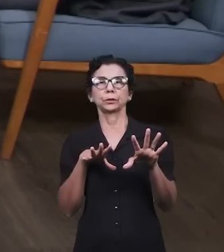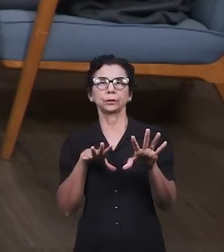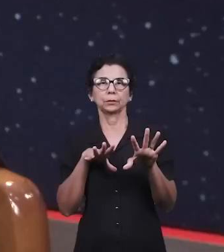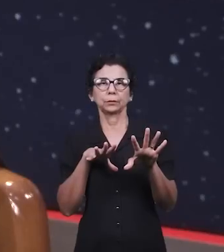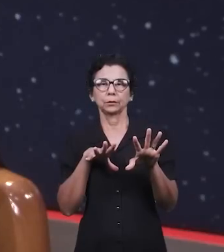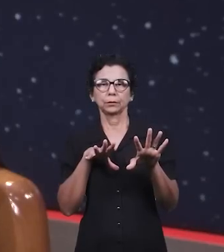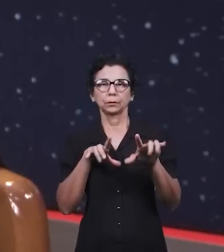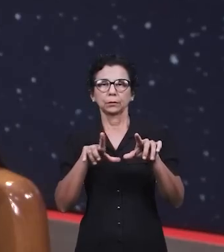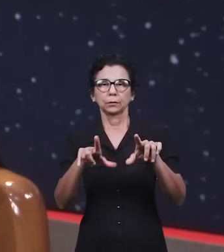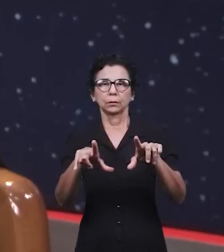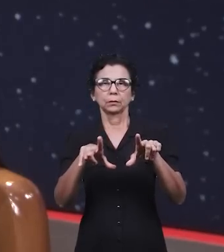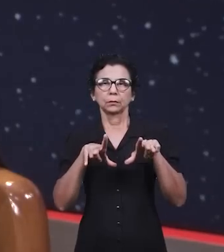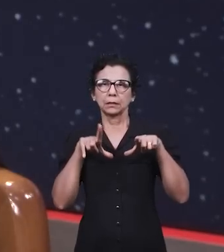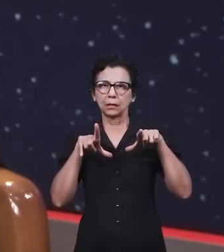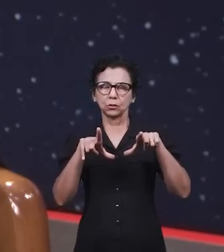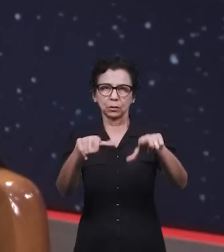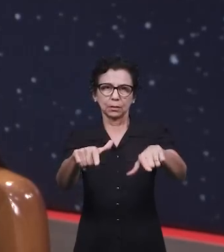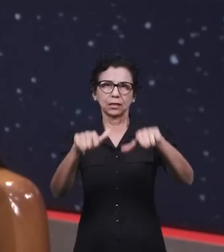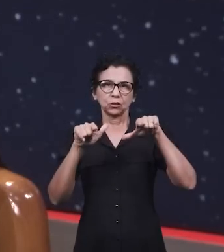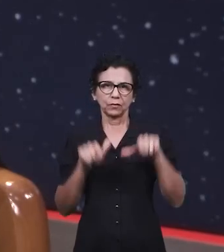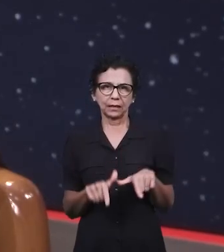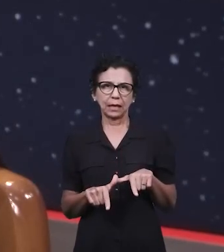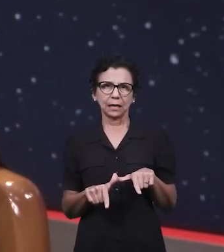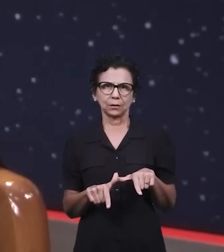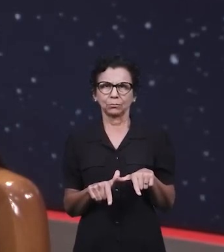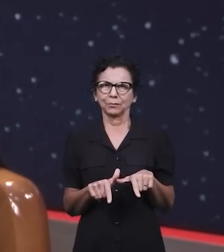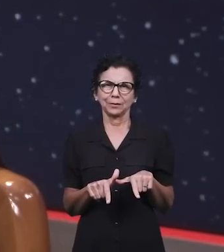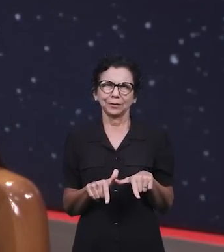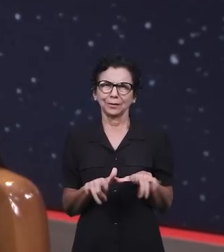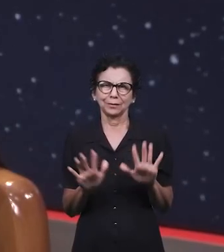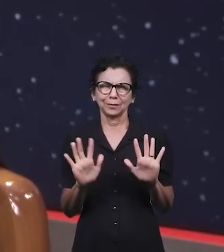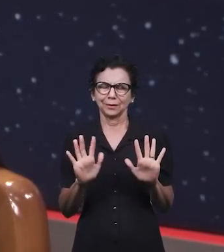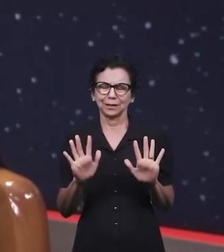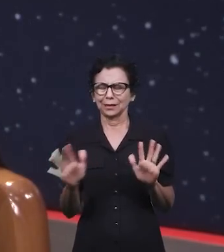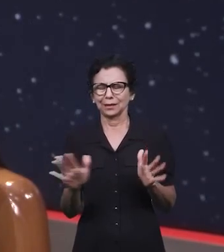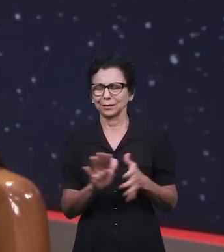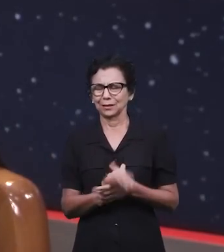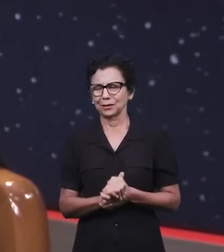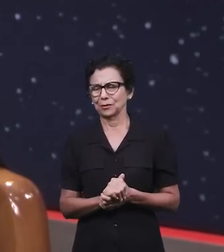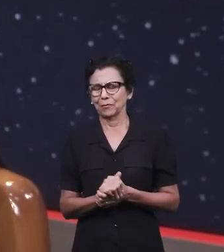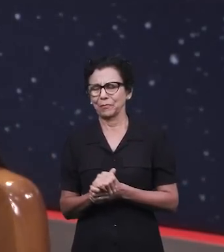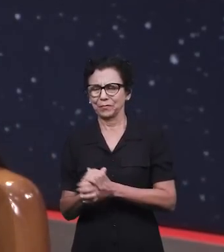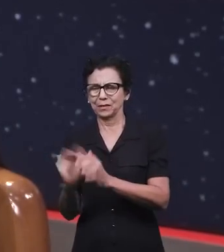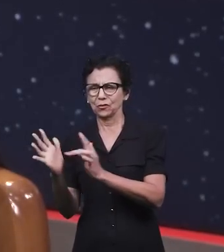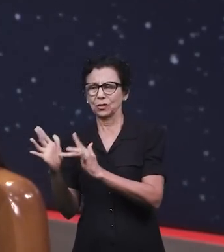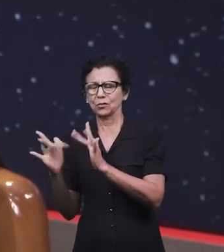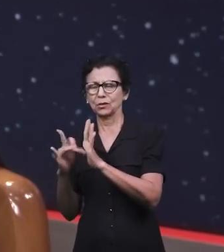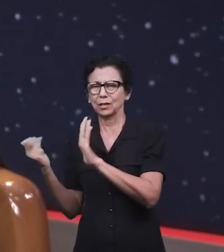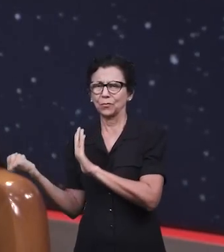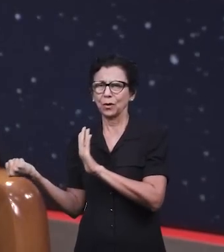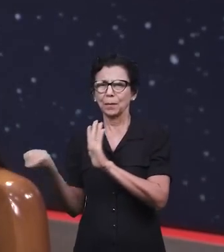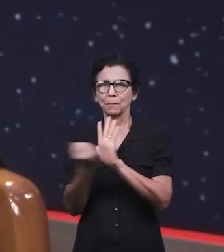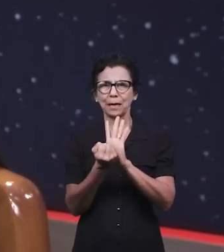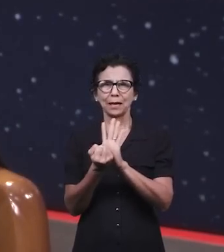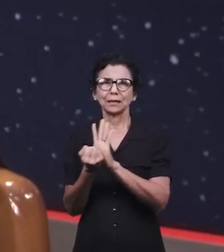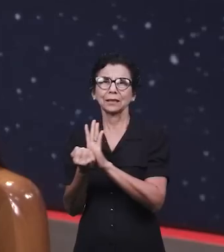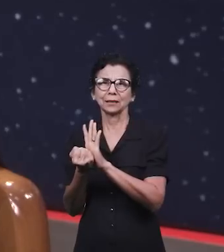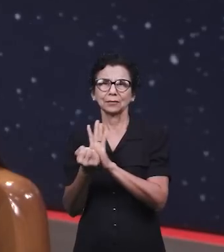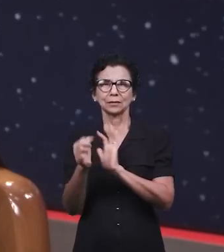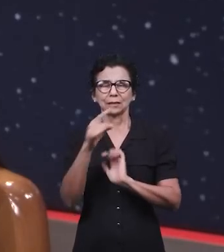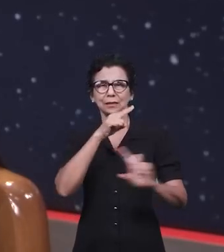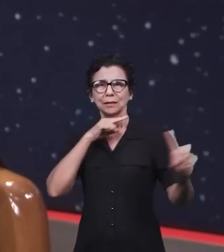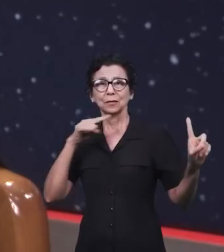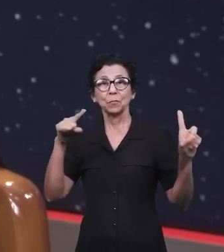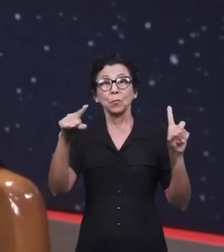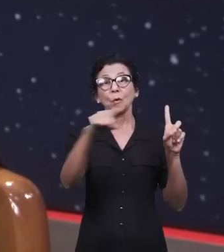morreu na cruz e ele ressuscitou. Então não é apenas um líder que incentivava, olha, entregue-se aos leões. Não, não, ele foi o primeiro a